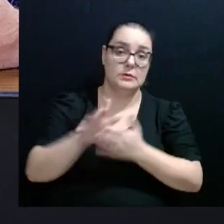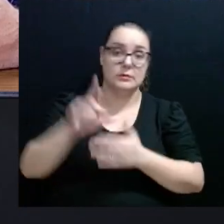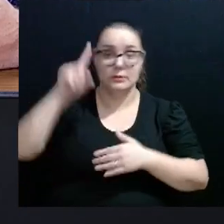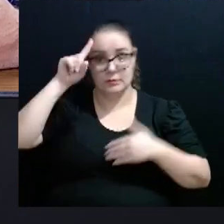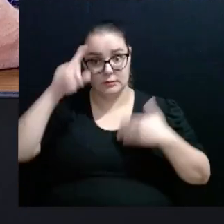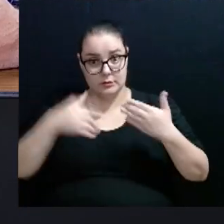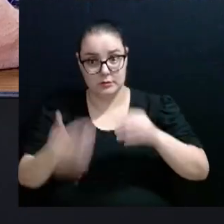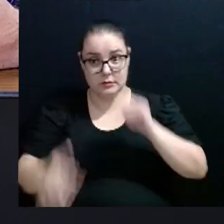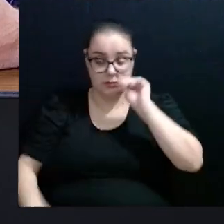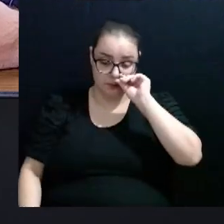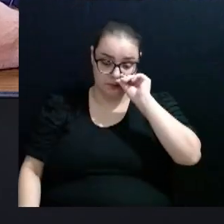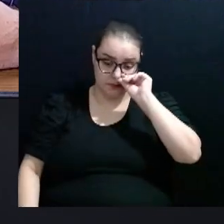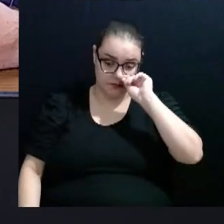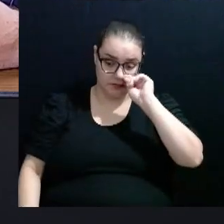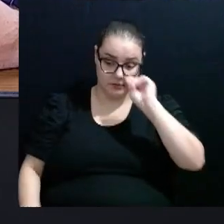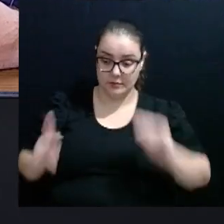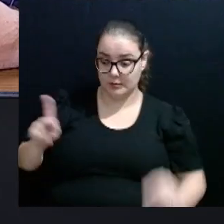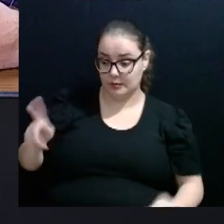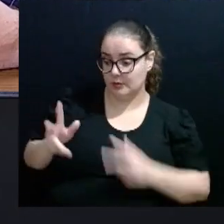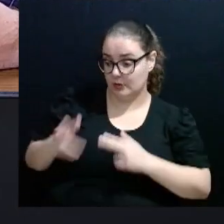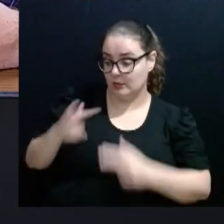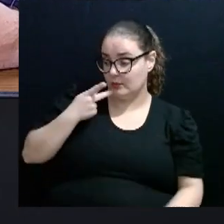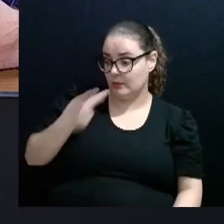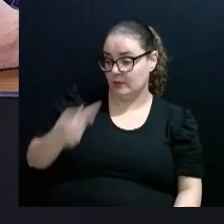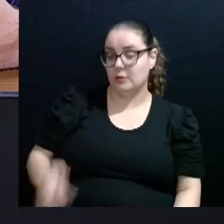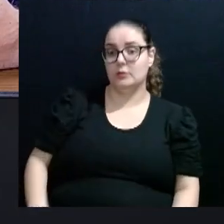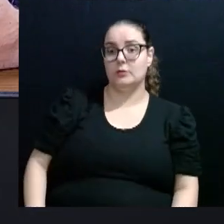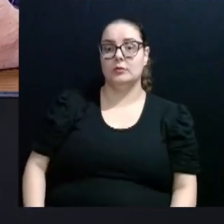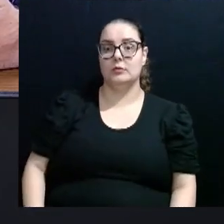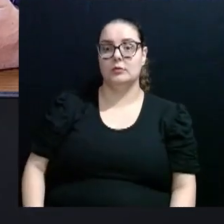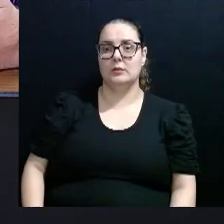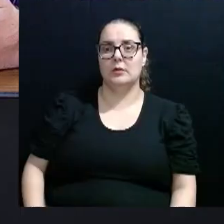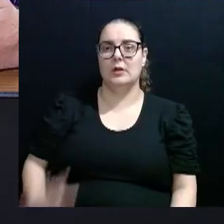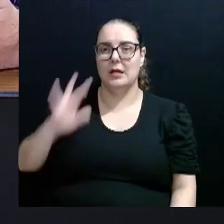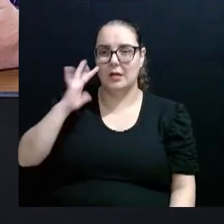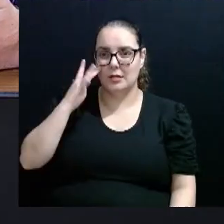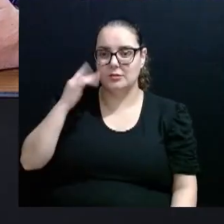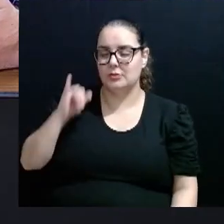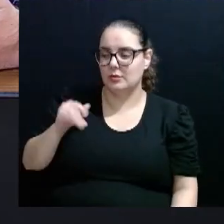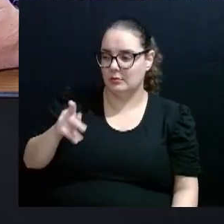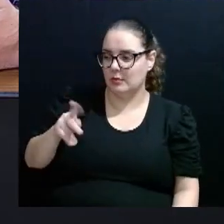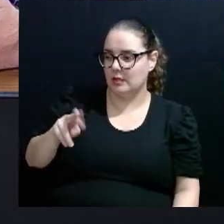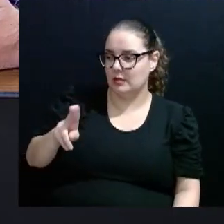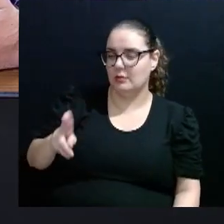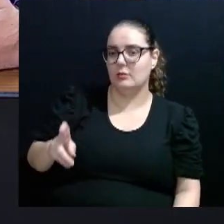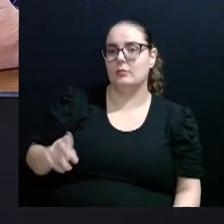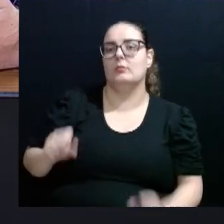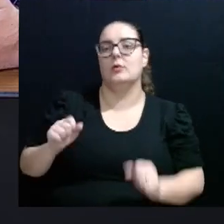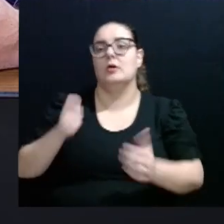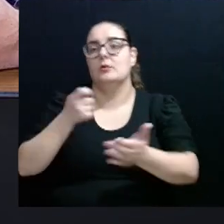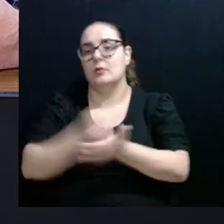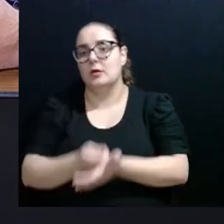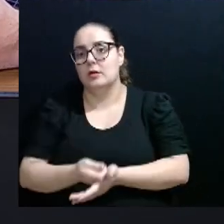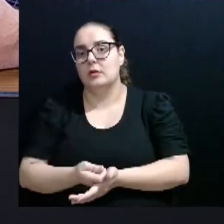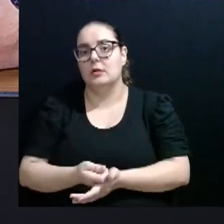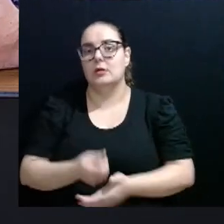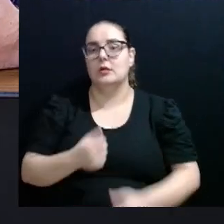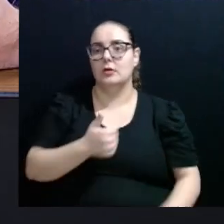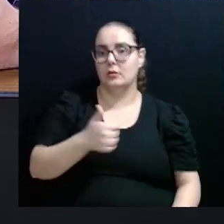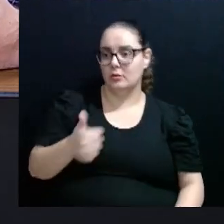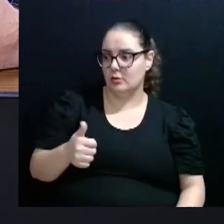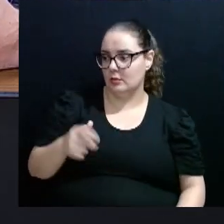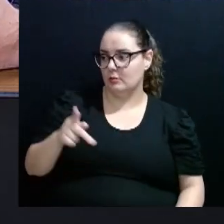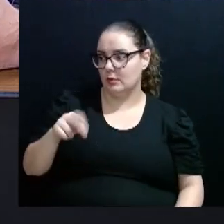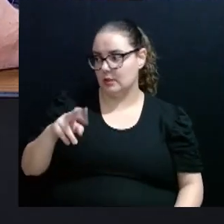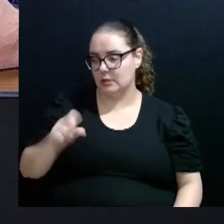professor, como você falou, né? Se eu não me engano, o IPTU normalmente ele pode ser pago em 11 parcelas e o IPVA são em 5.